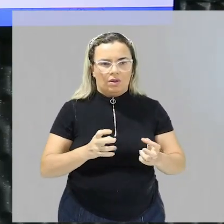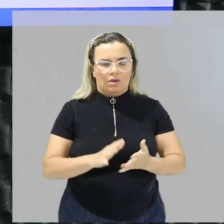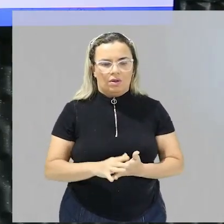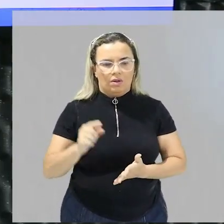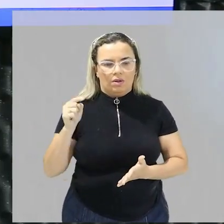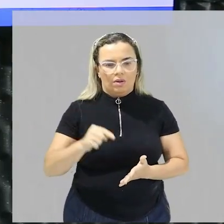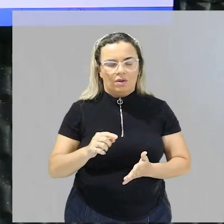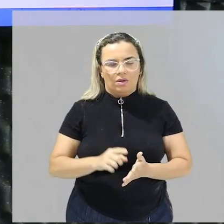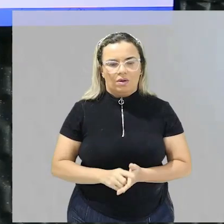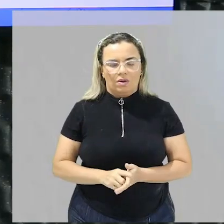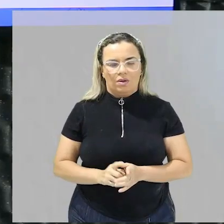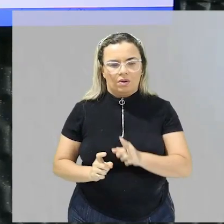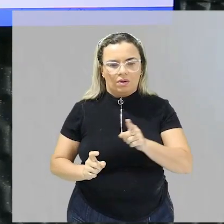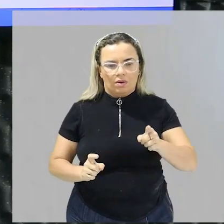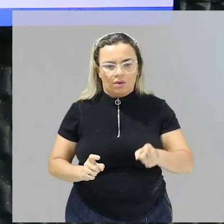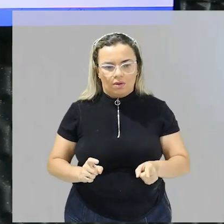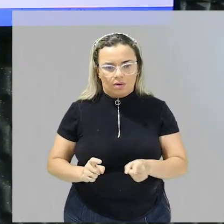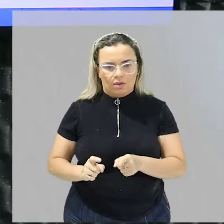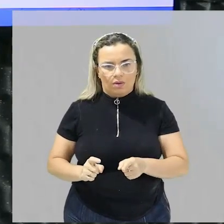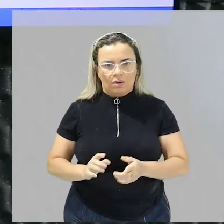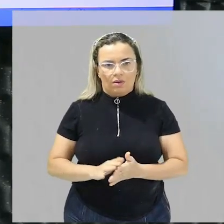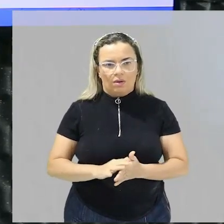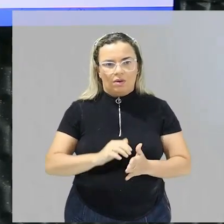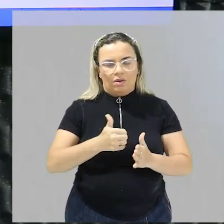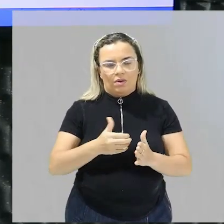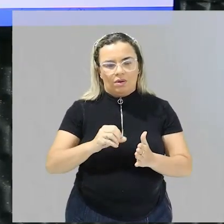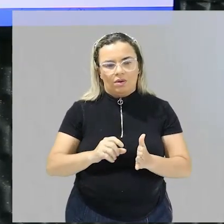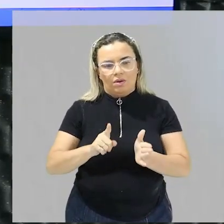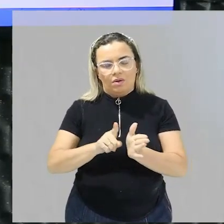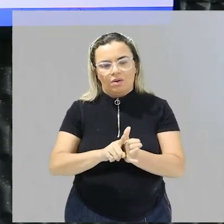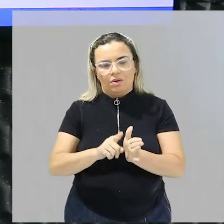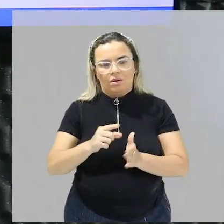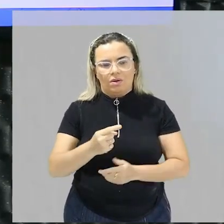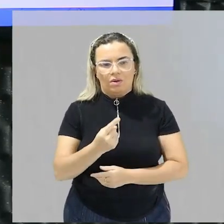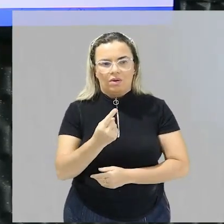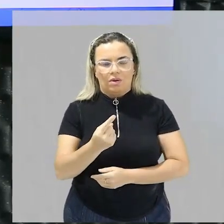está aparecendo tal e qual aqui, ó, essa informação,